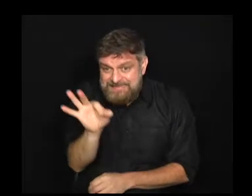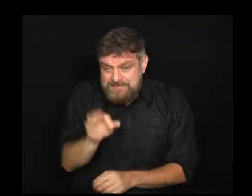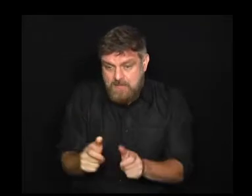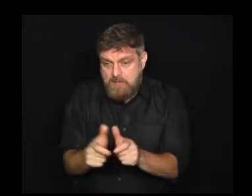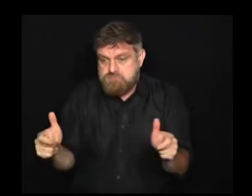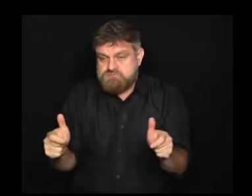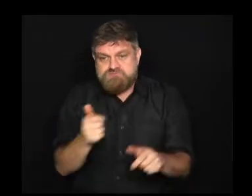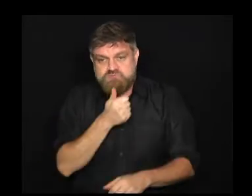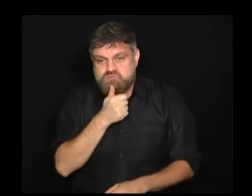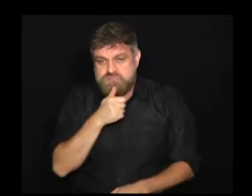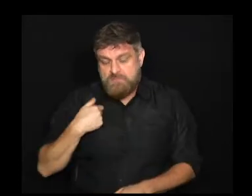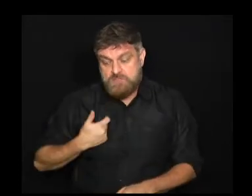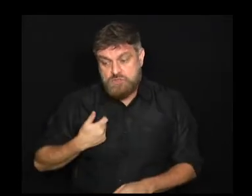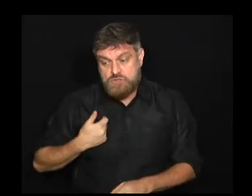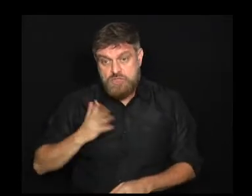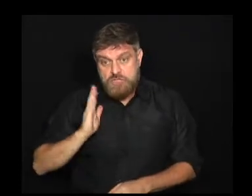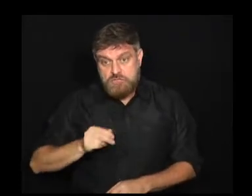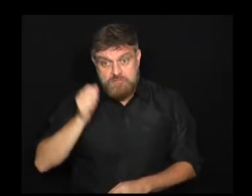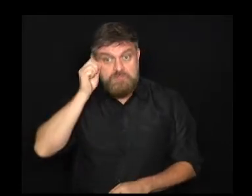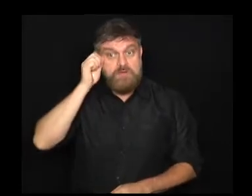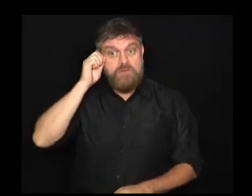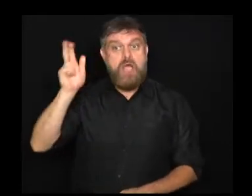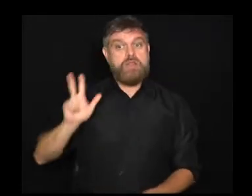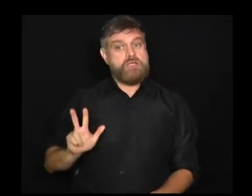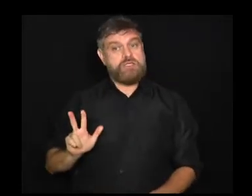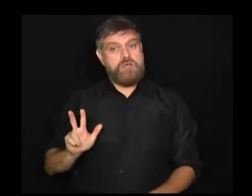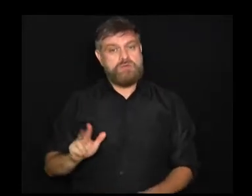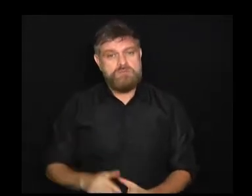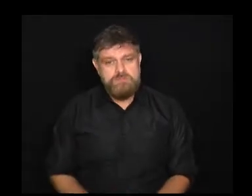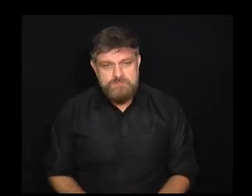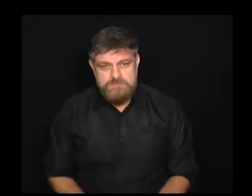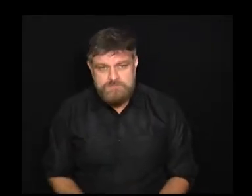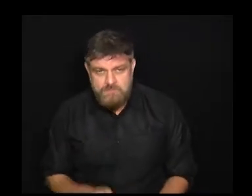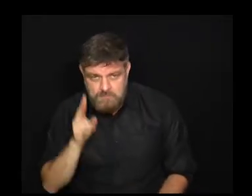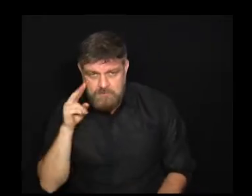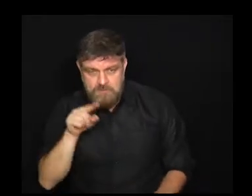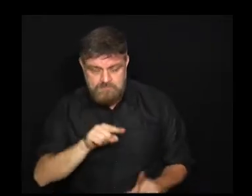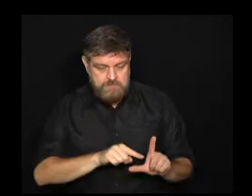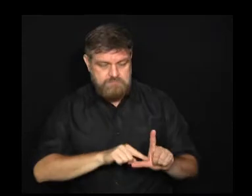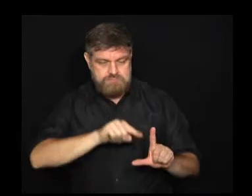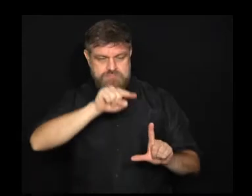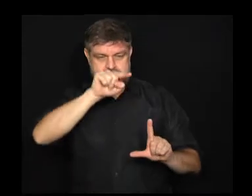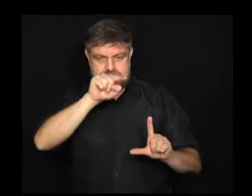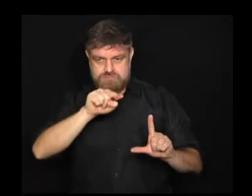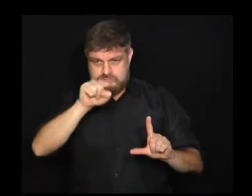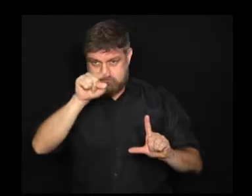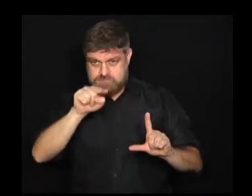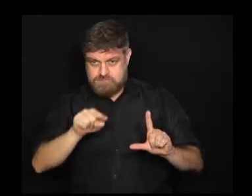mas a gente acende uma luz amarela. Quando a gente vai ver o